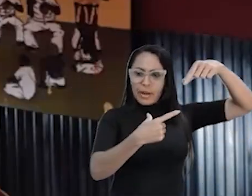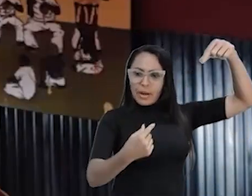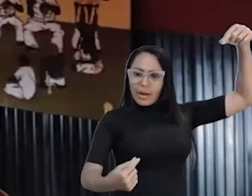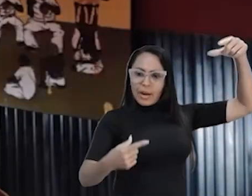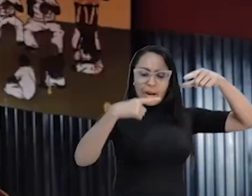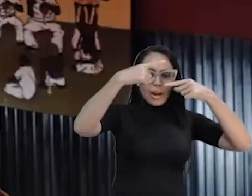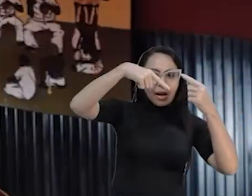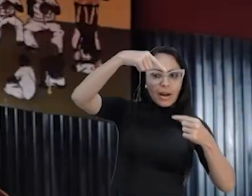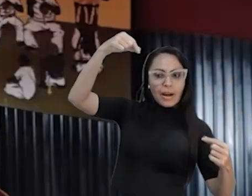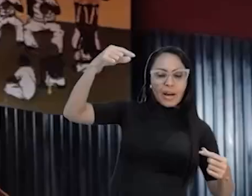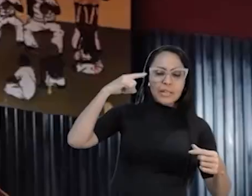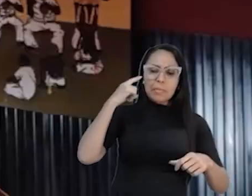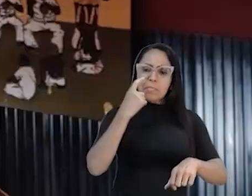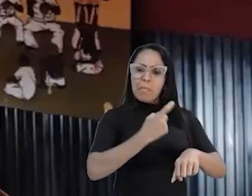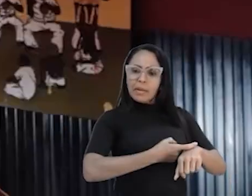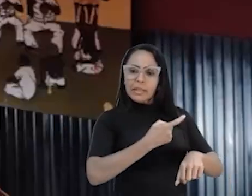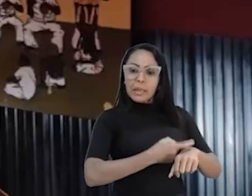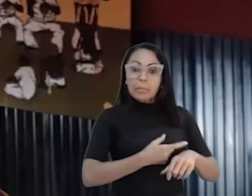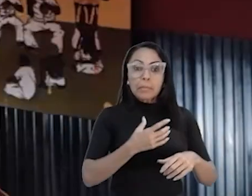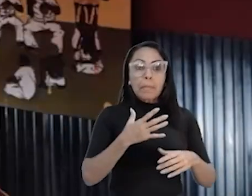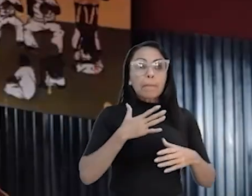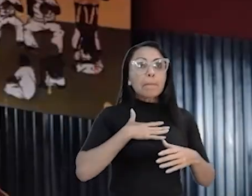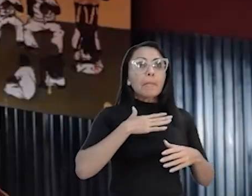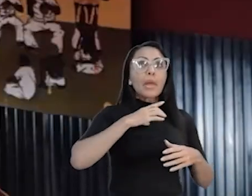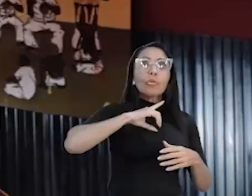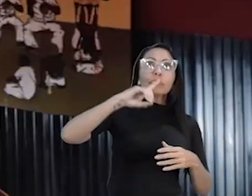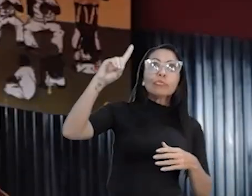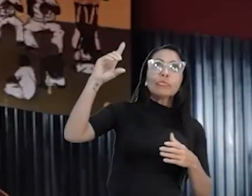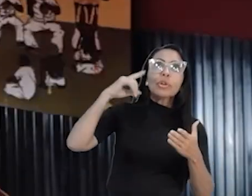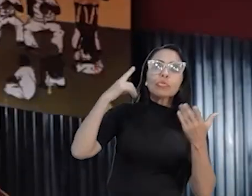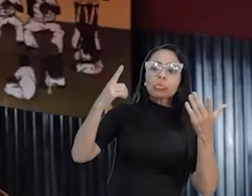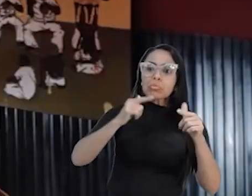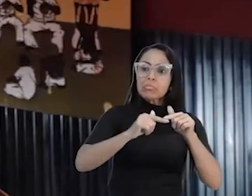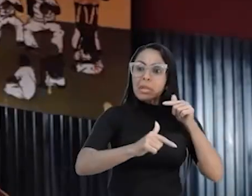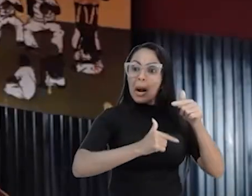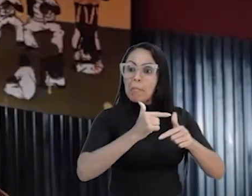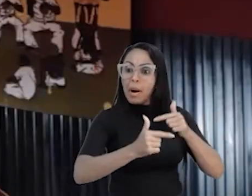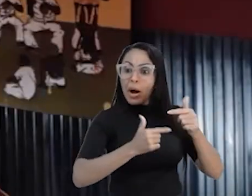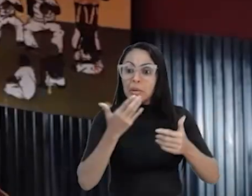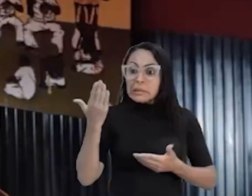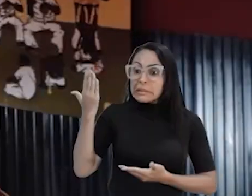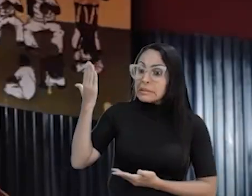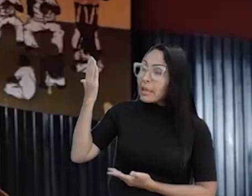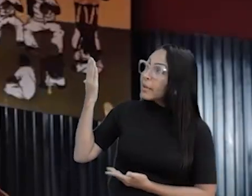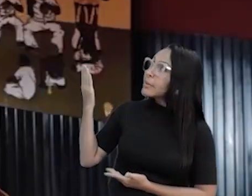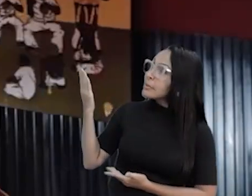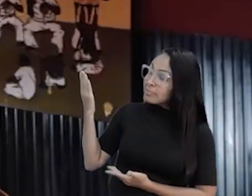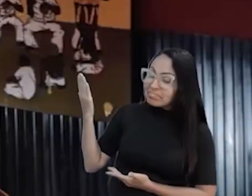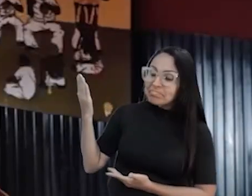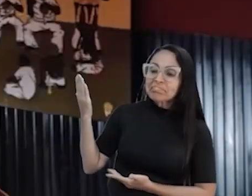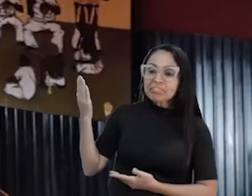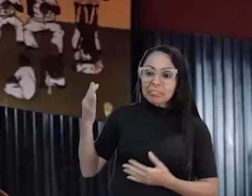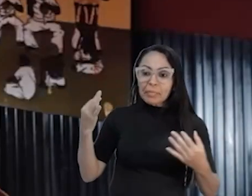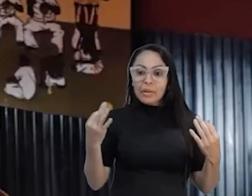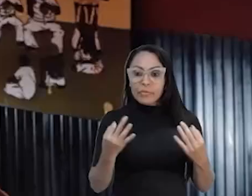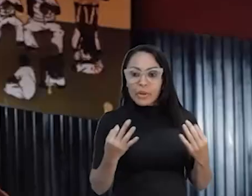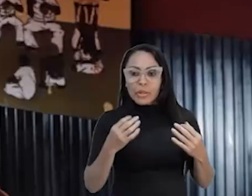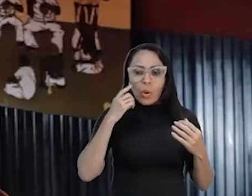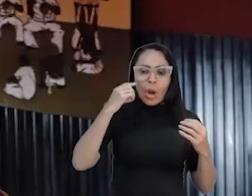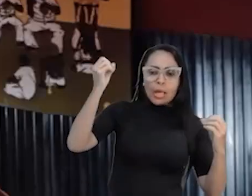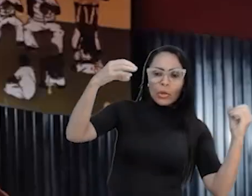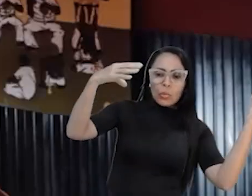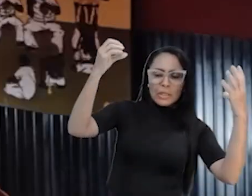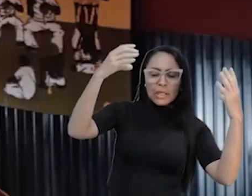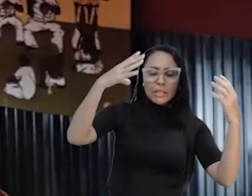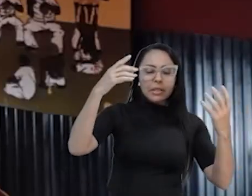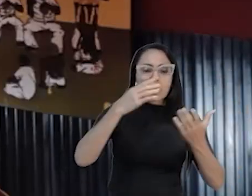e principalmente de madeira. A gente ficou, meu Deus, que trabalho deve ter sido para fazer essa torção, etc, né? E a iluminação, a cor,